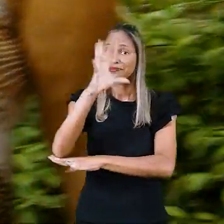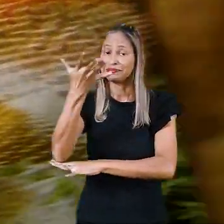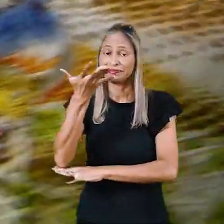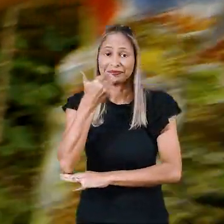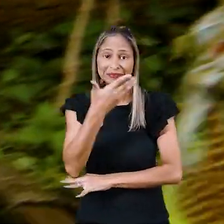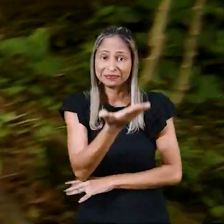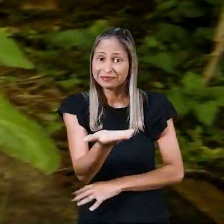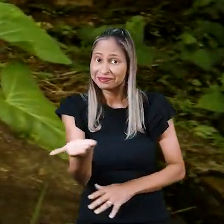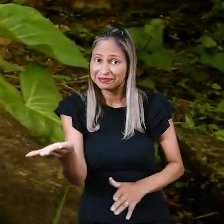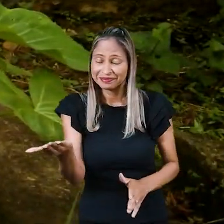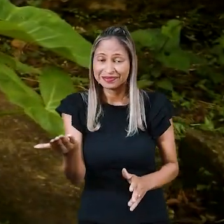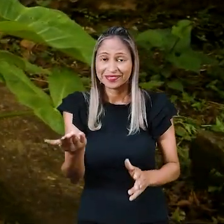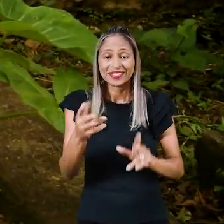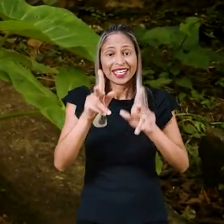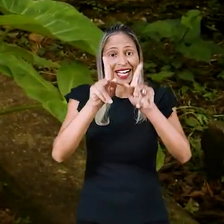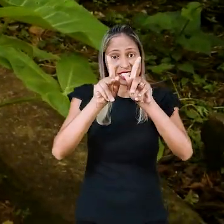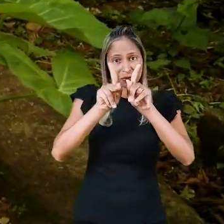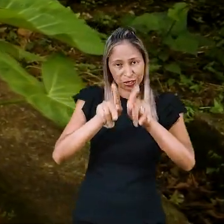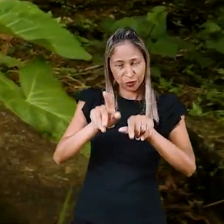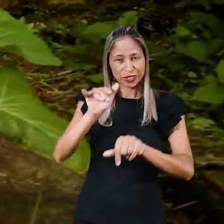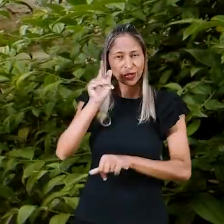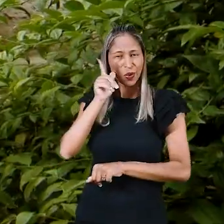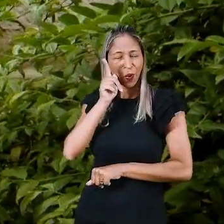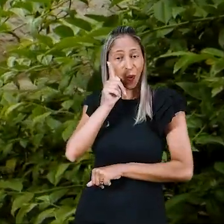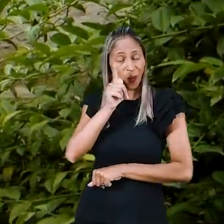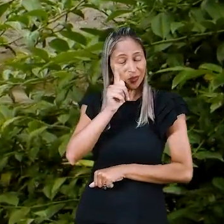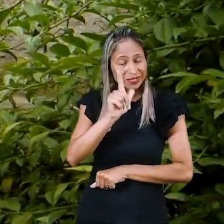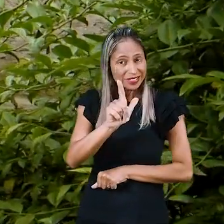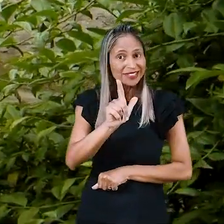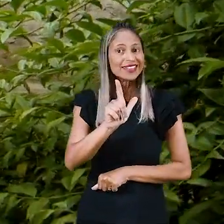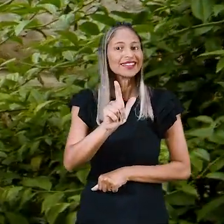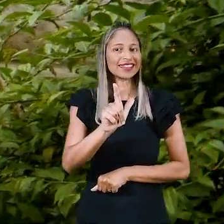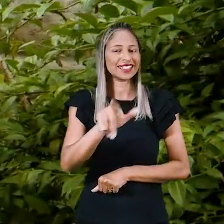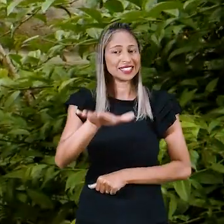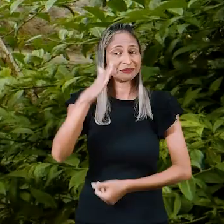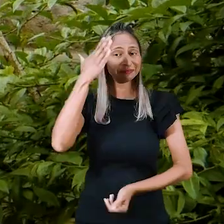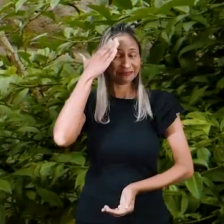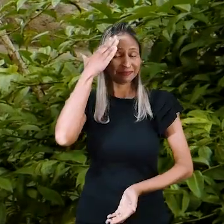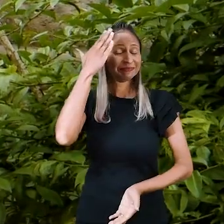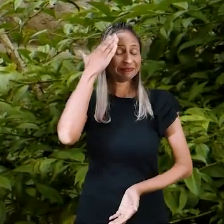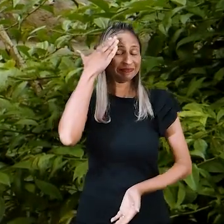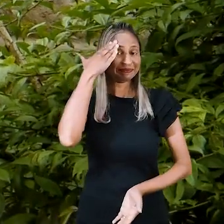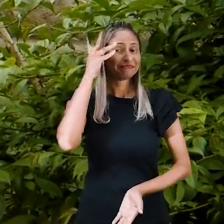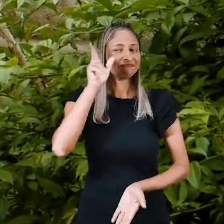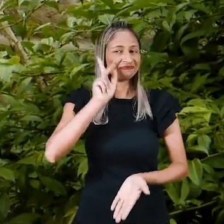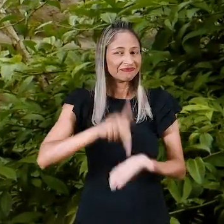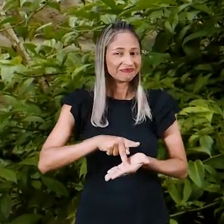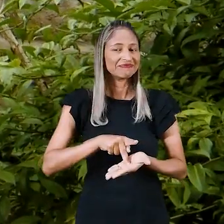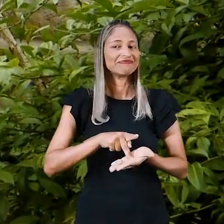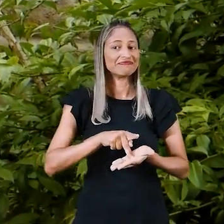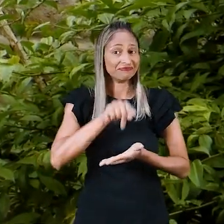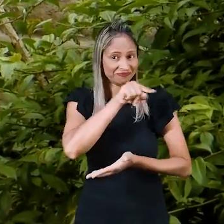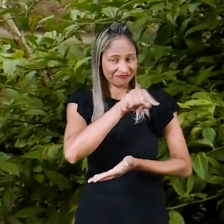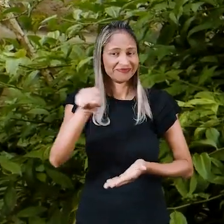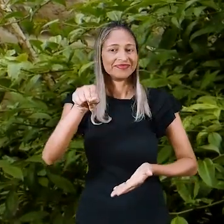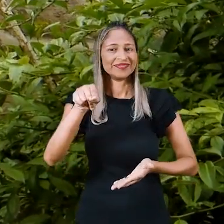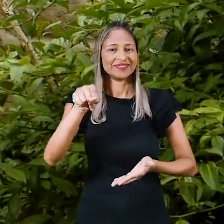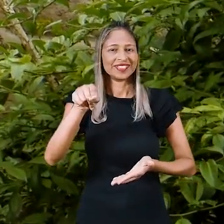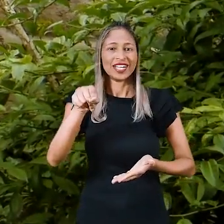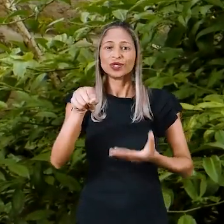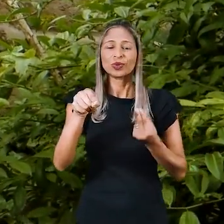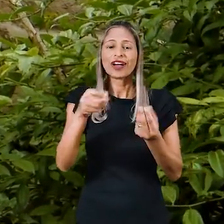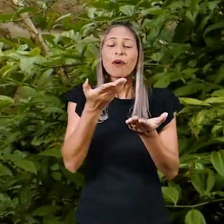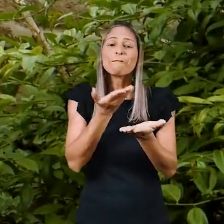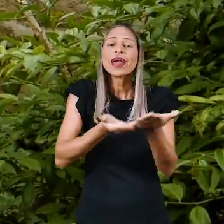As punks. Se as pessoas conseguissem entender isso,